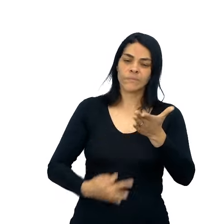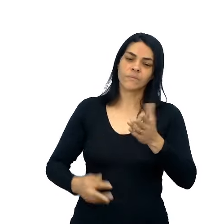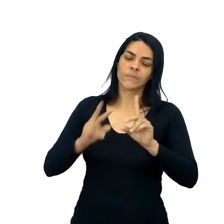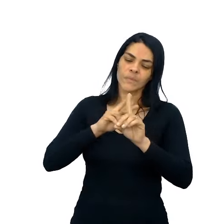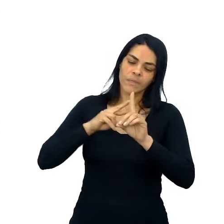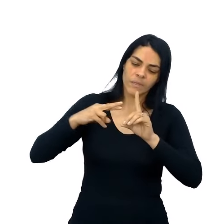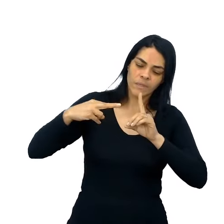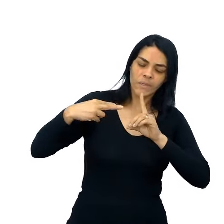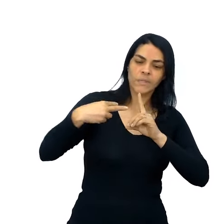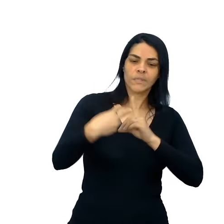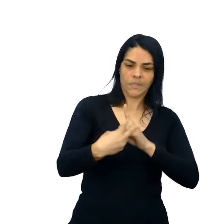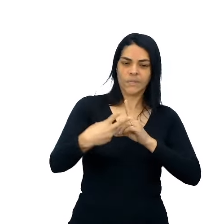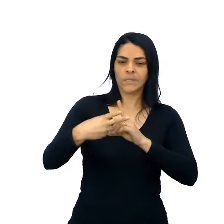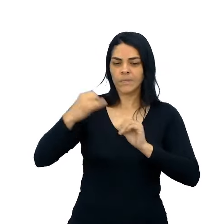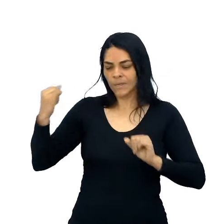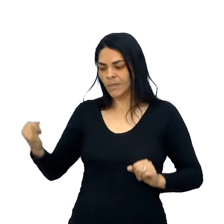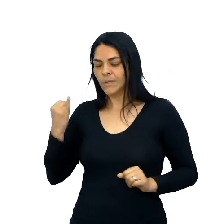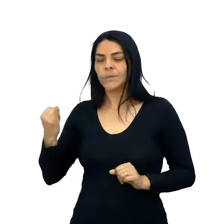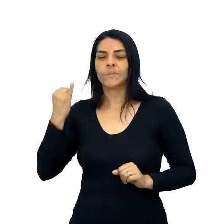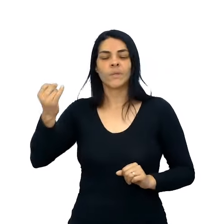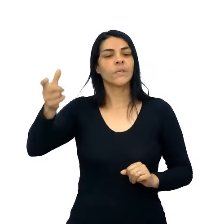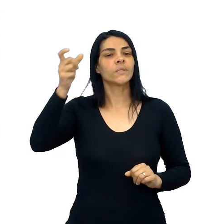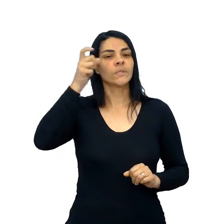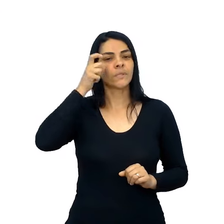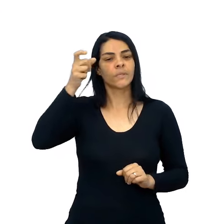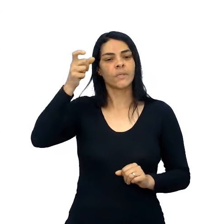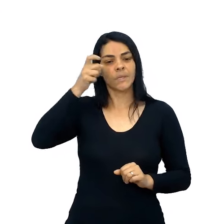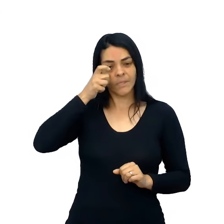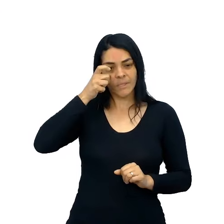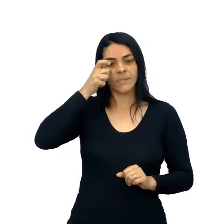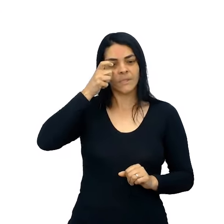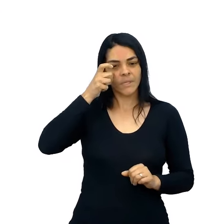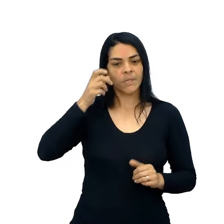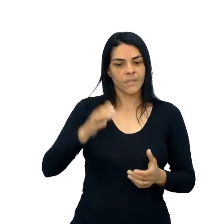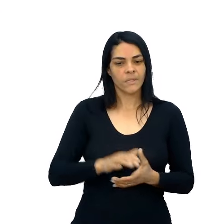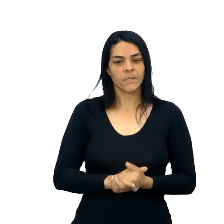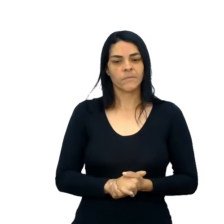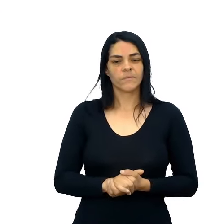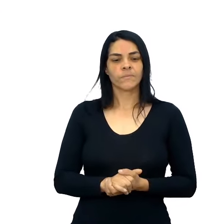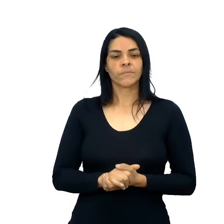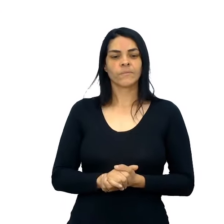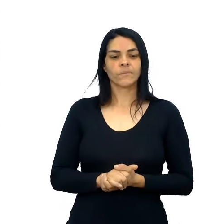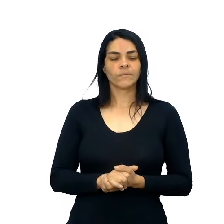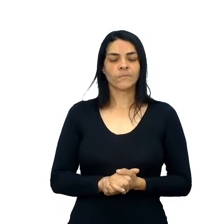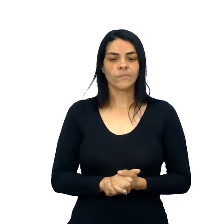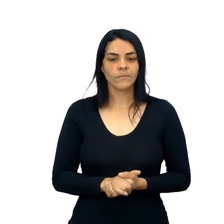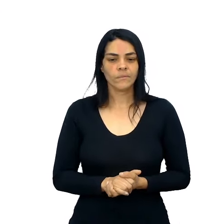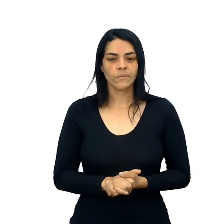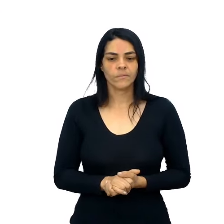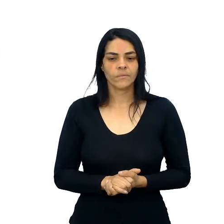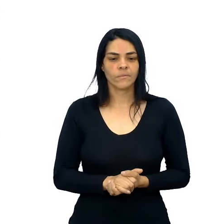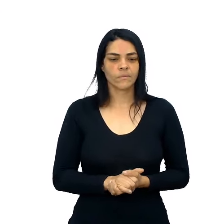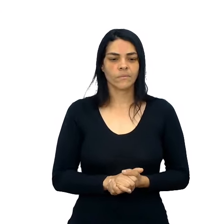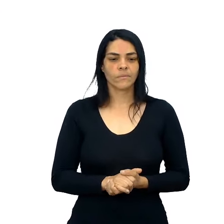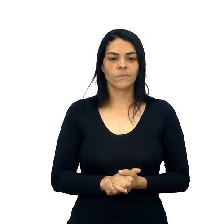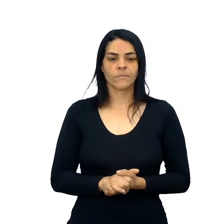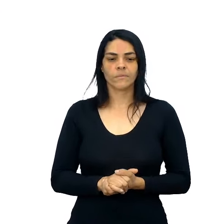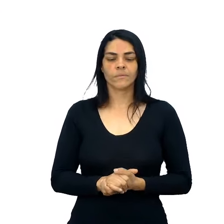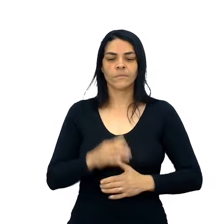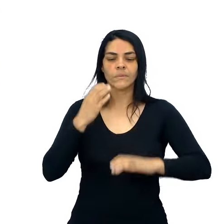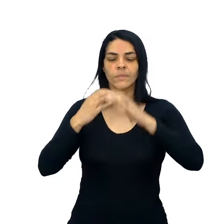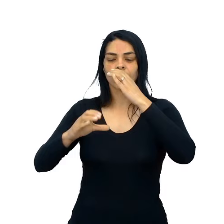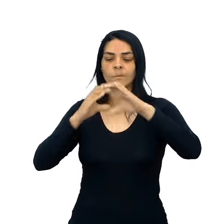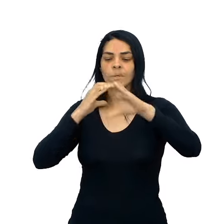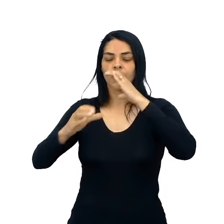é interessante, bastante interessante, uma vez que ele a faz tendo em vista a intencionalidade